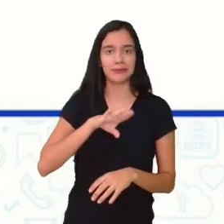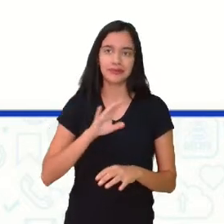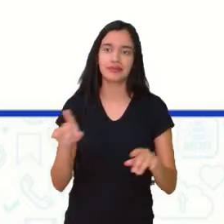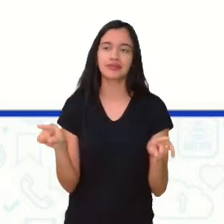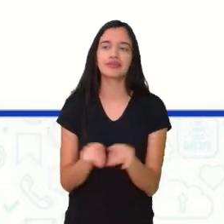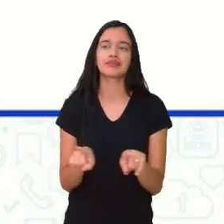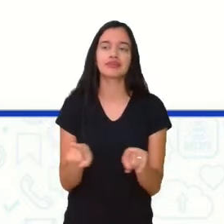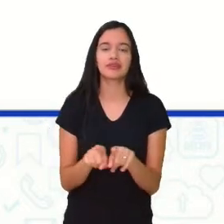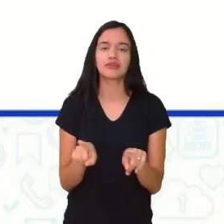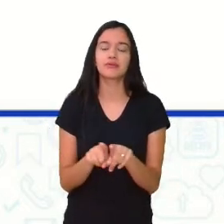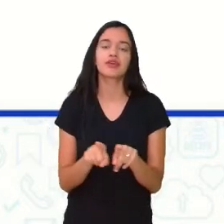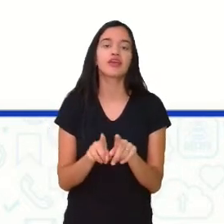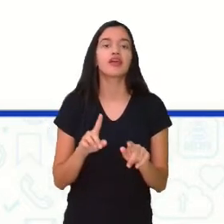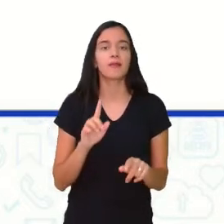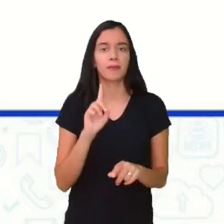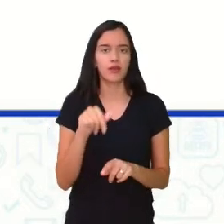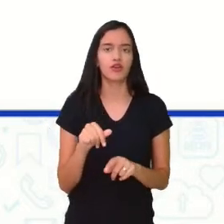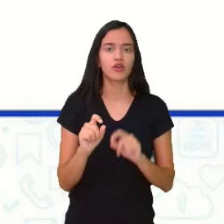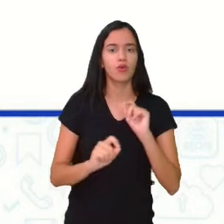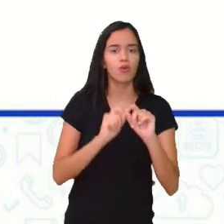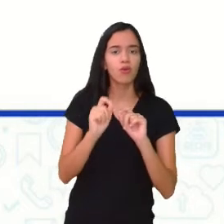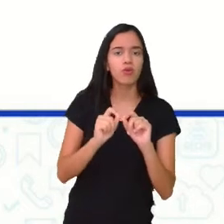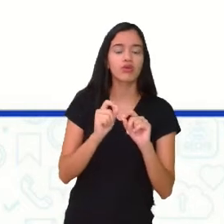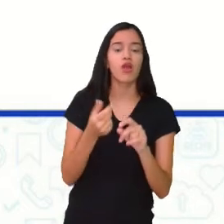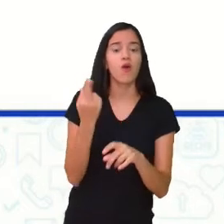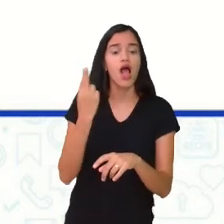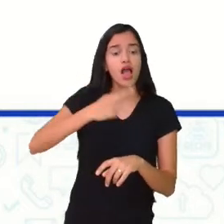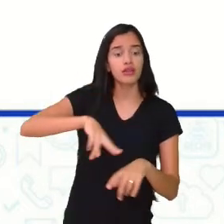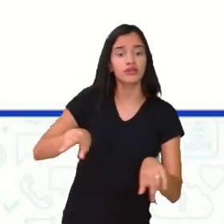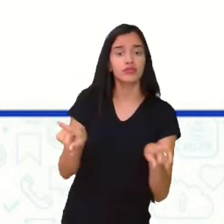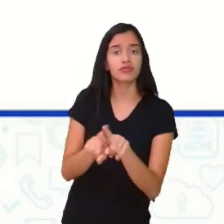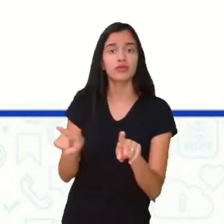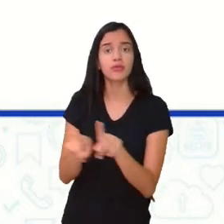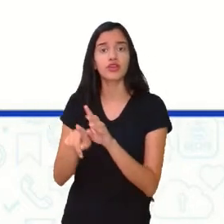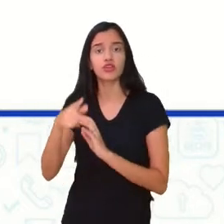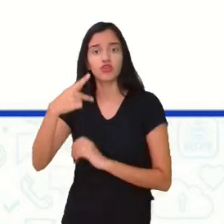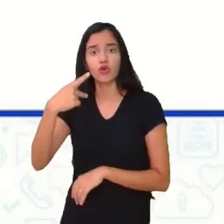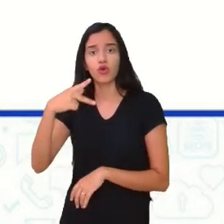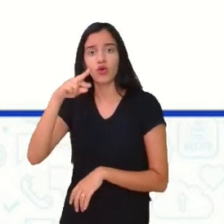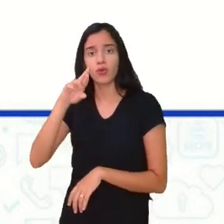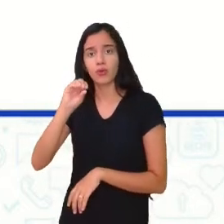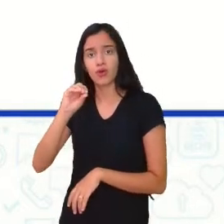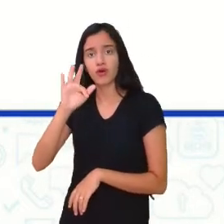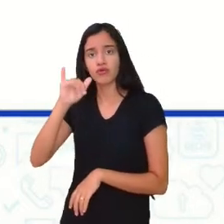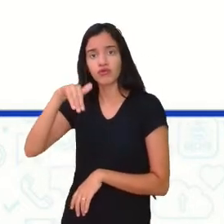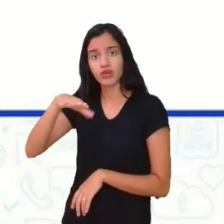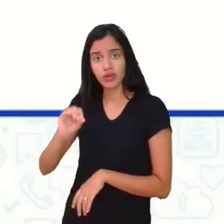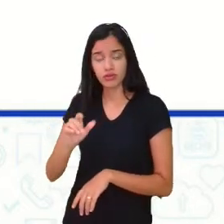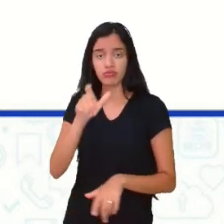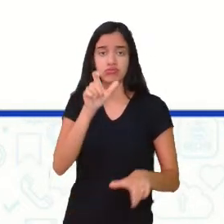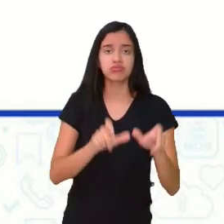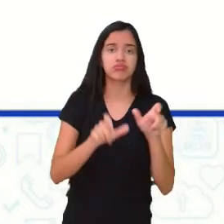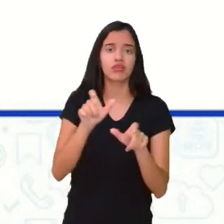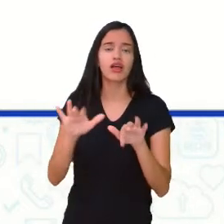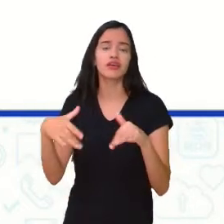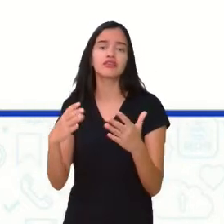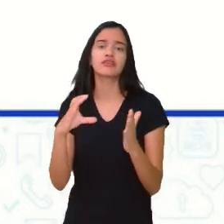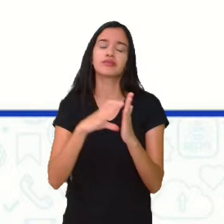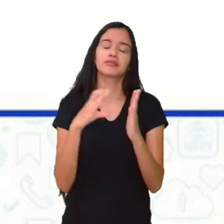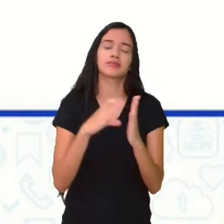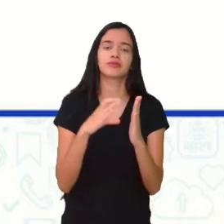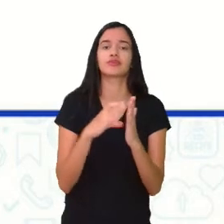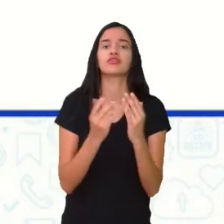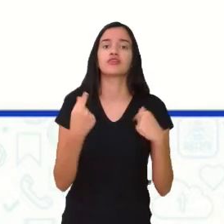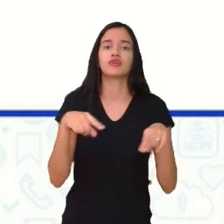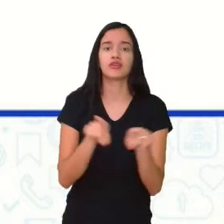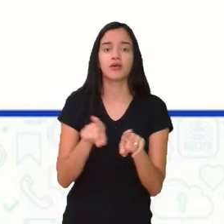Composto por um único ato que transita entre o religioso e o profano. Suas personagens alegóricas simbolizam as virtudes,